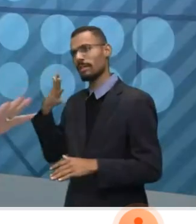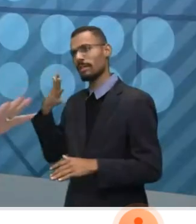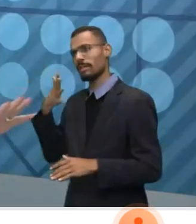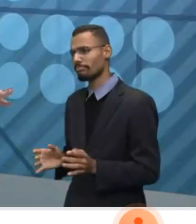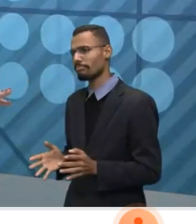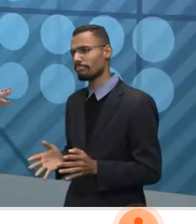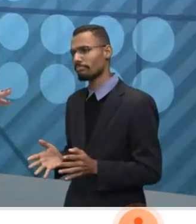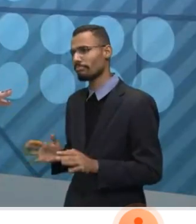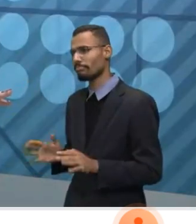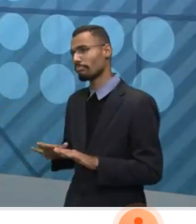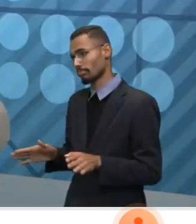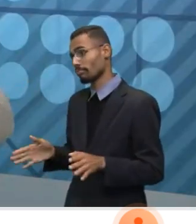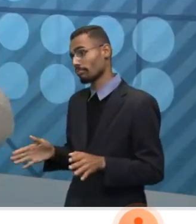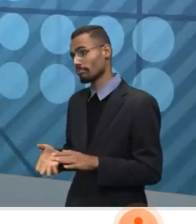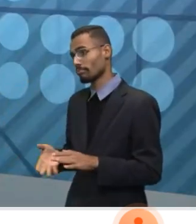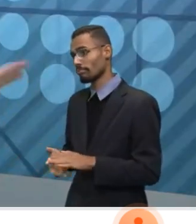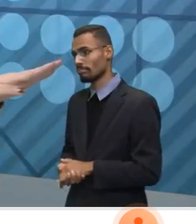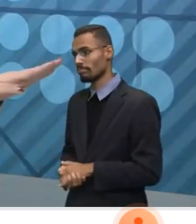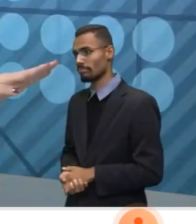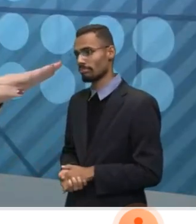acabou.